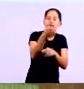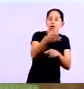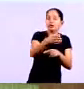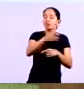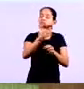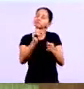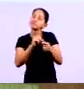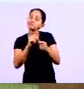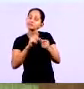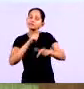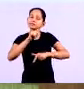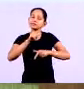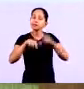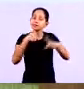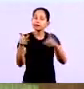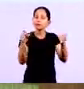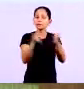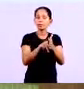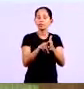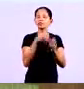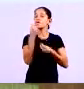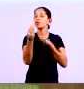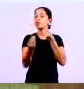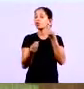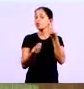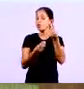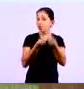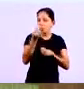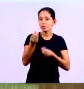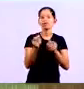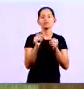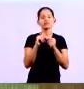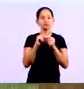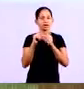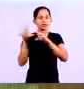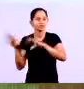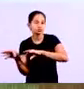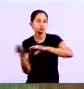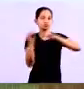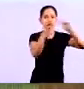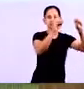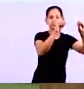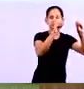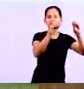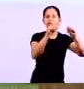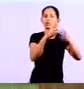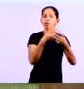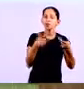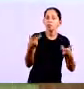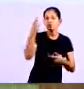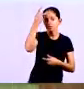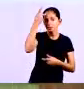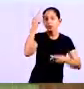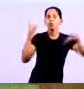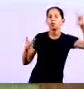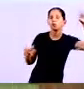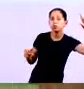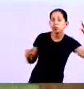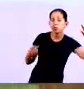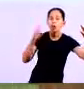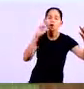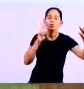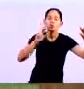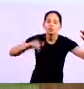e não os 17% que se paga hoje. Aí você compensa ir para lá? Depende, como é que você vai levar a tora daqui para lá, o custo de levar as toras. Então